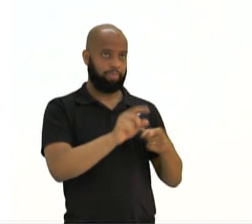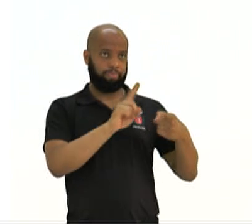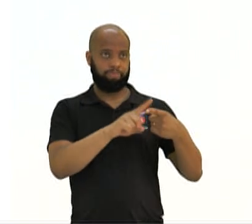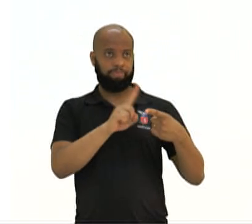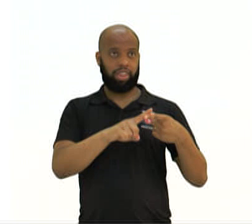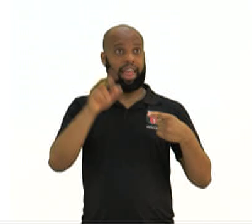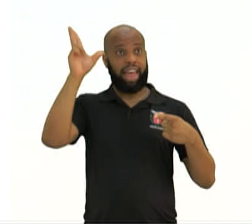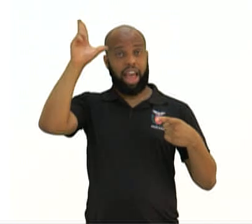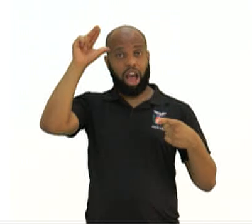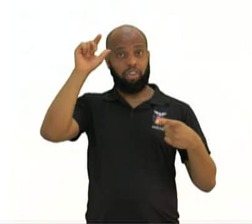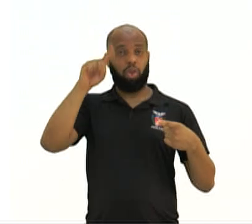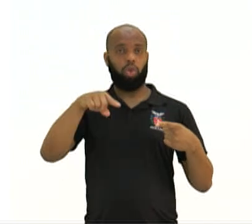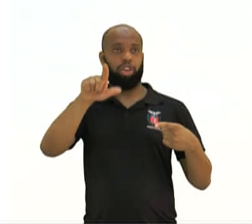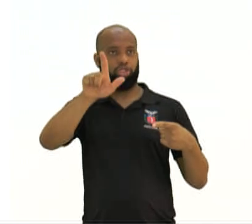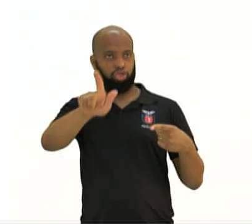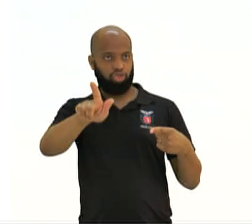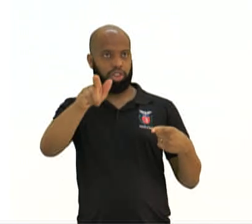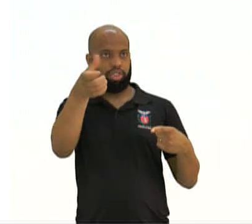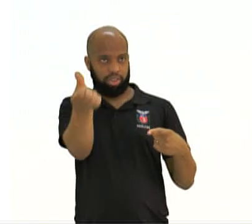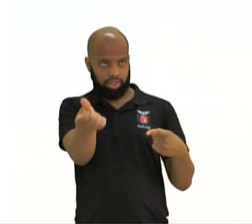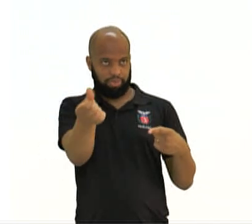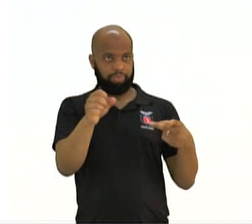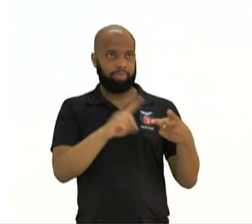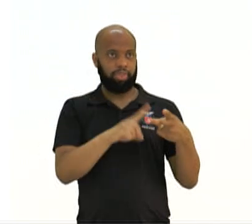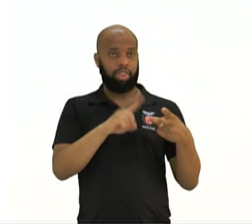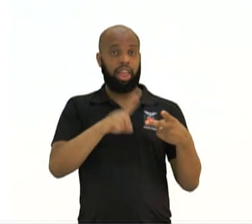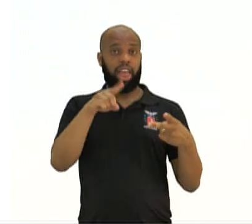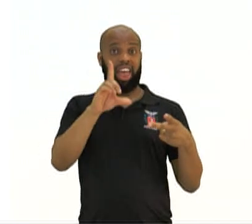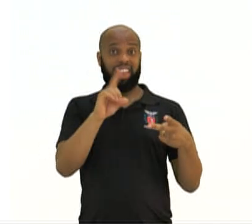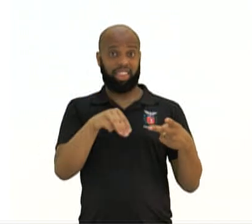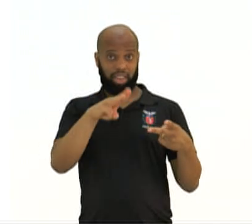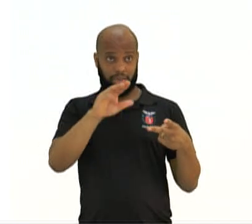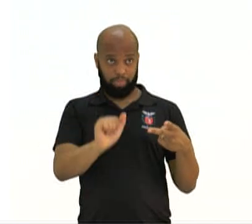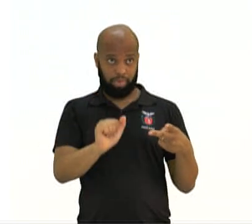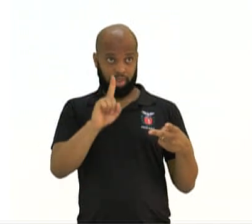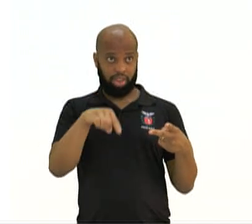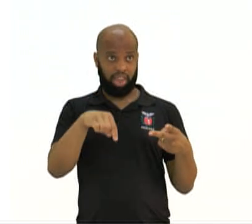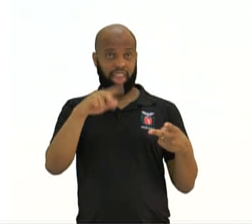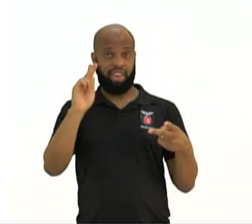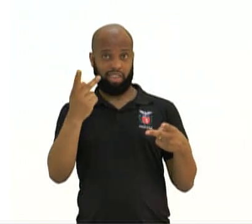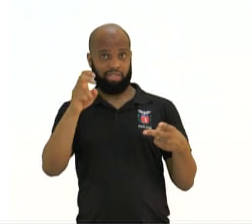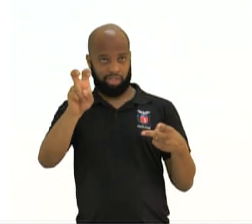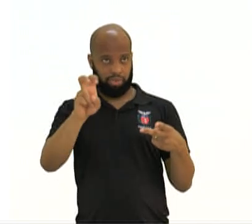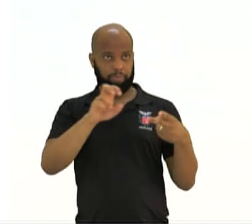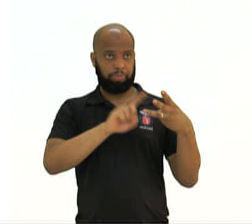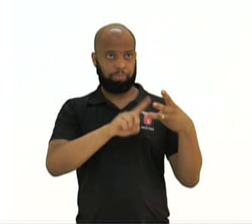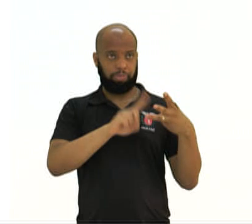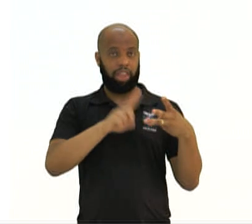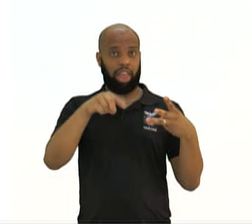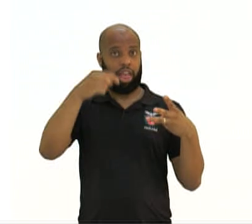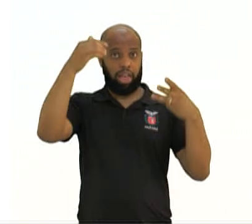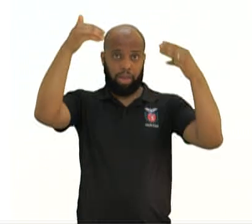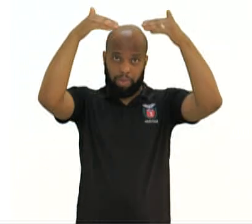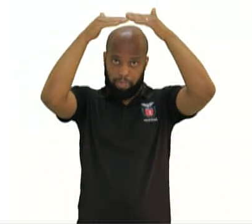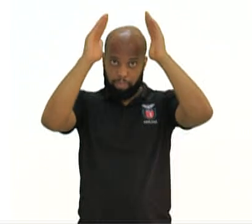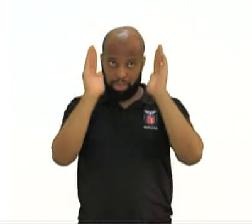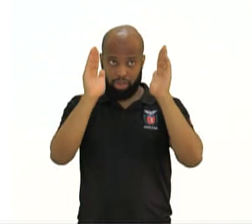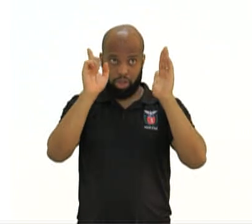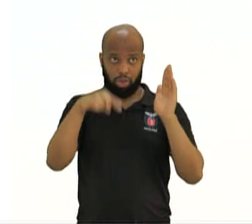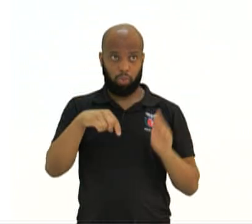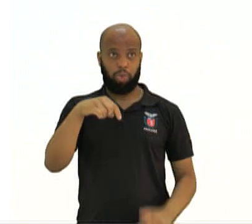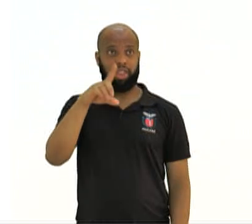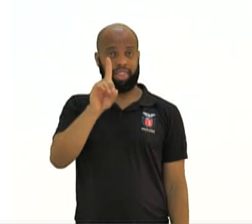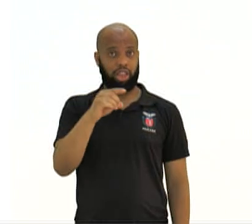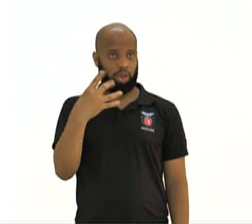A, vamos colocar o cavalo na casa G6. Nós vamos colocar a dama na casa H5. Vamos colocar o bispo